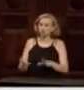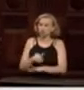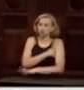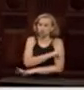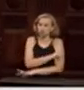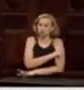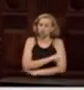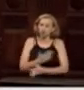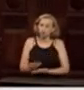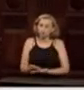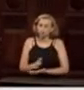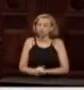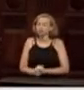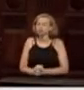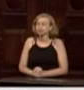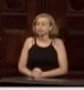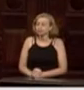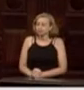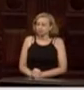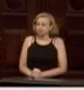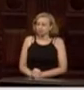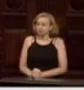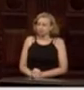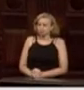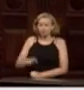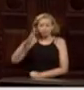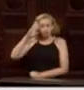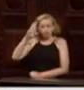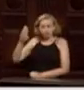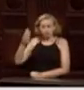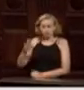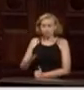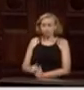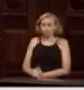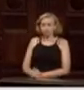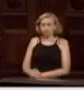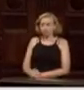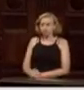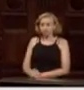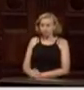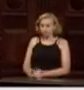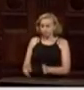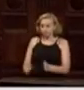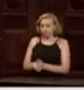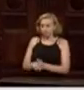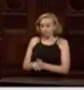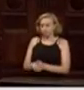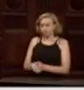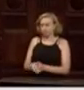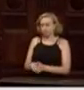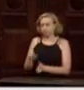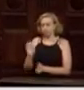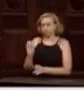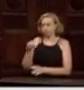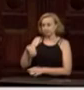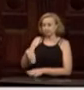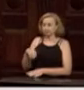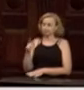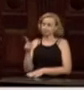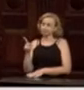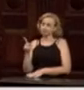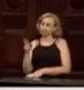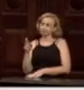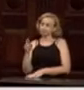maior rede de cumplicidade, principalmente por parte dos donos de empresas de ônibus. Eu conheço bem essa